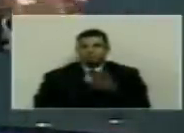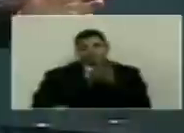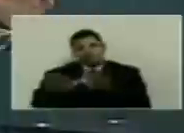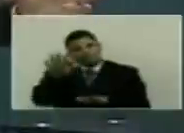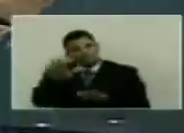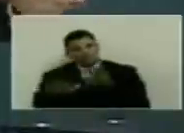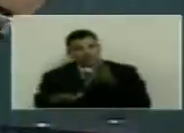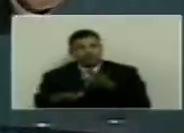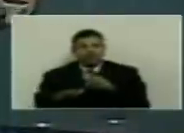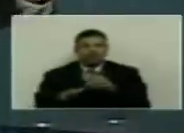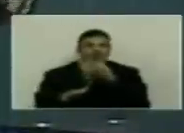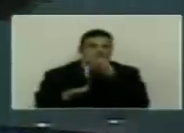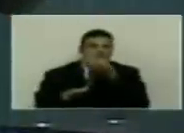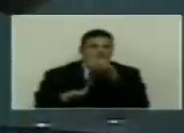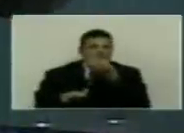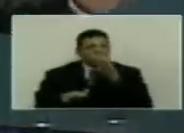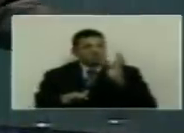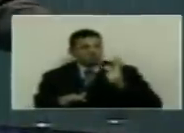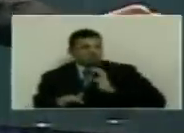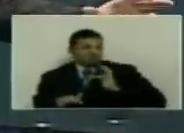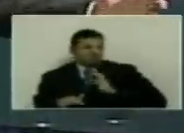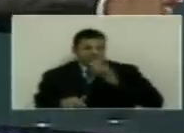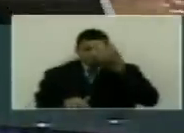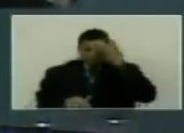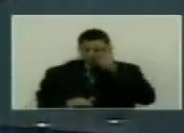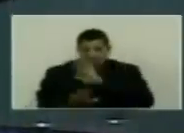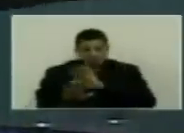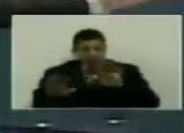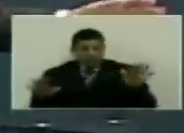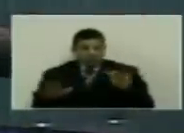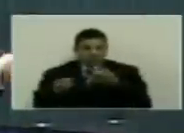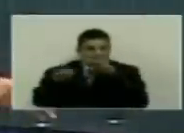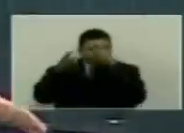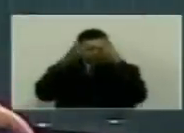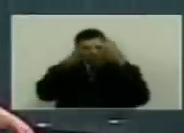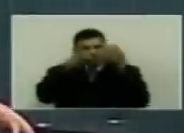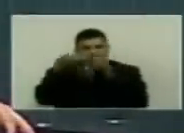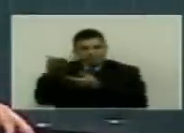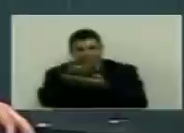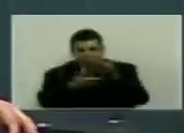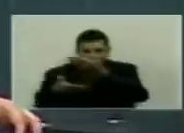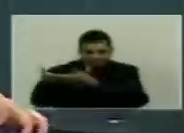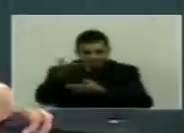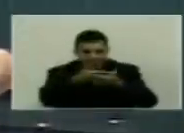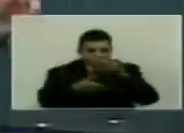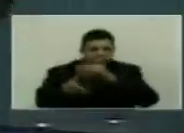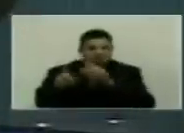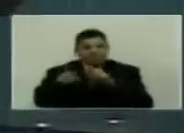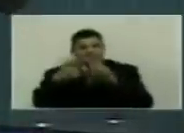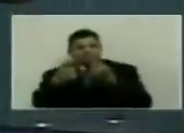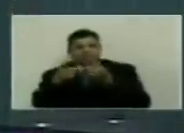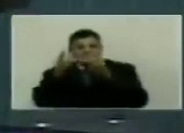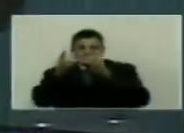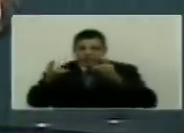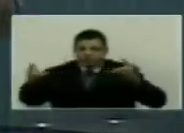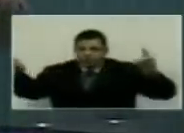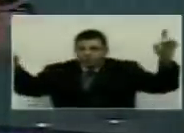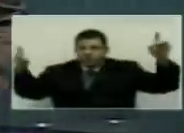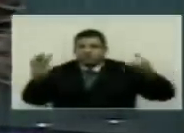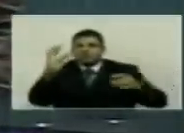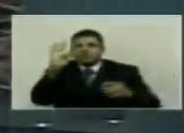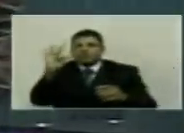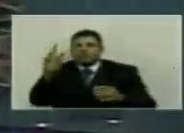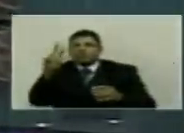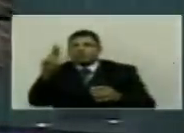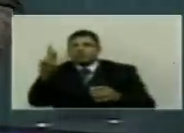Talvez questões técnicas não me permitam perceber essa relação, mas o União de Tucuruí é